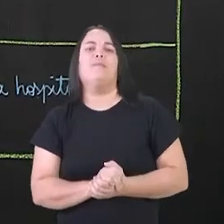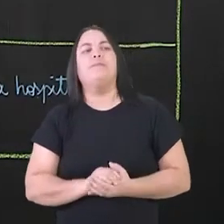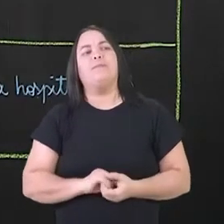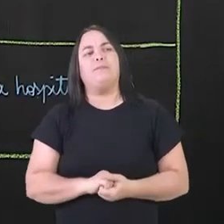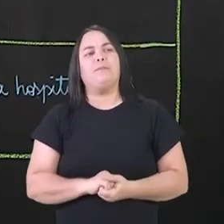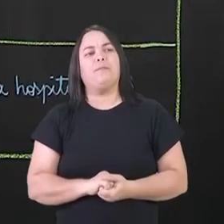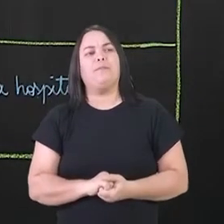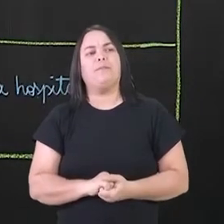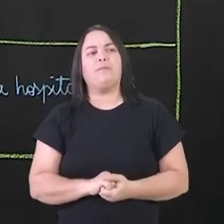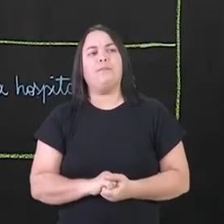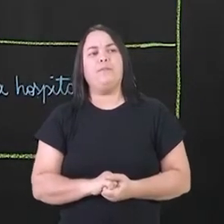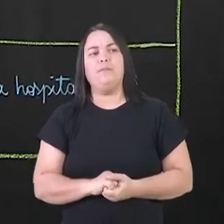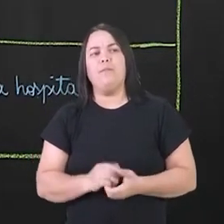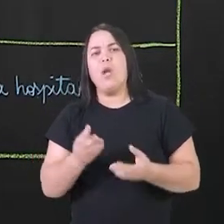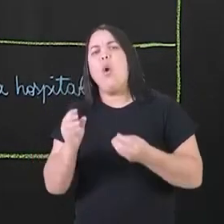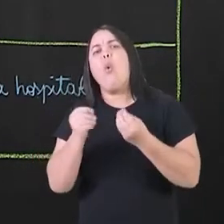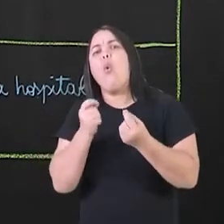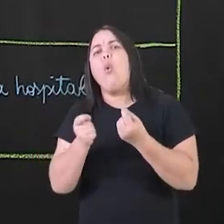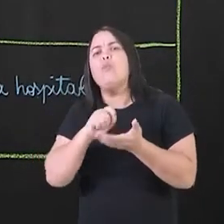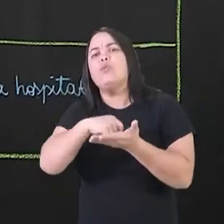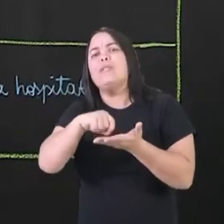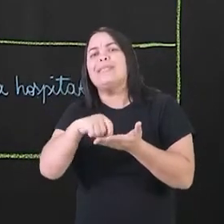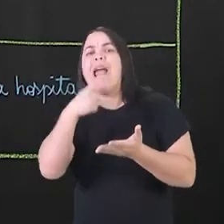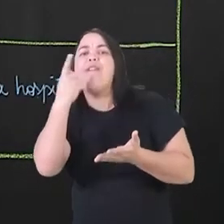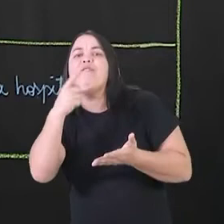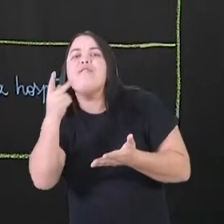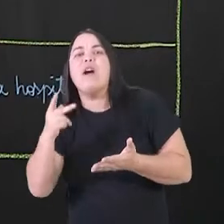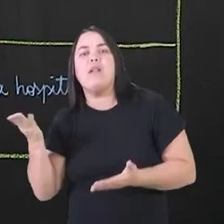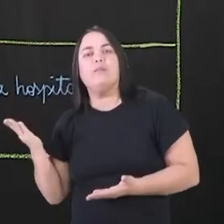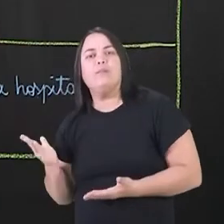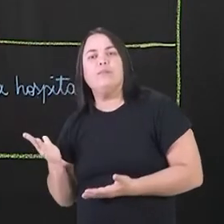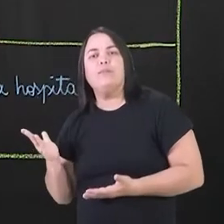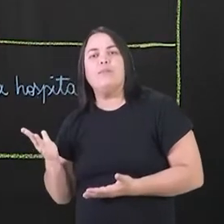Confirmando, então, negativa do should, shouldn't.